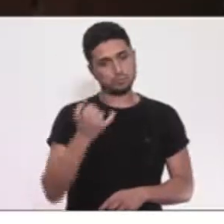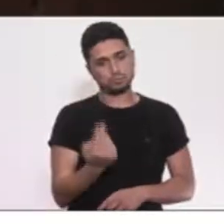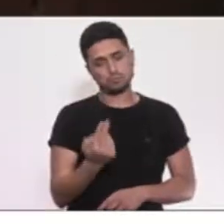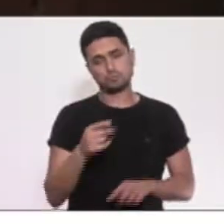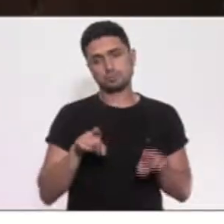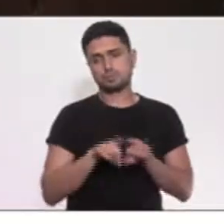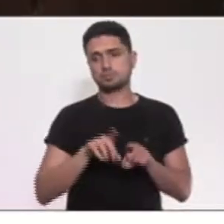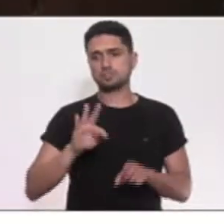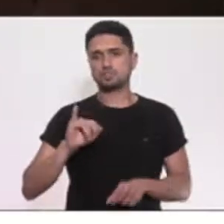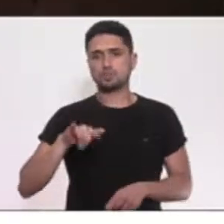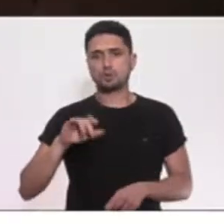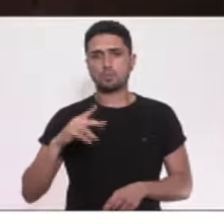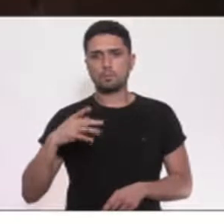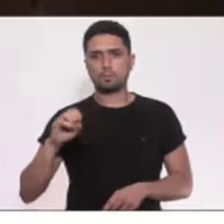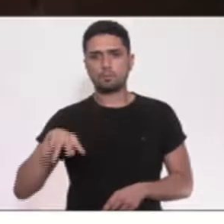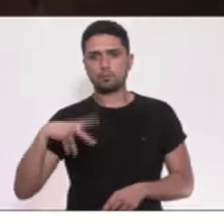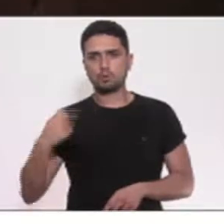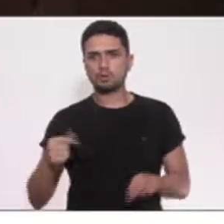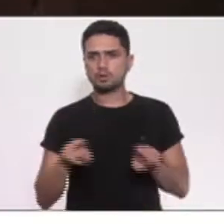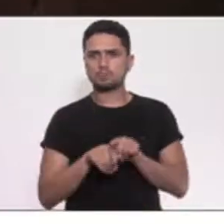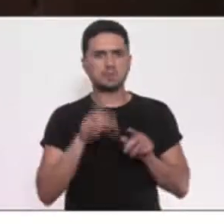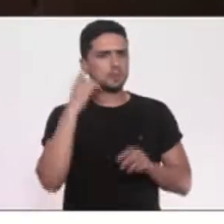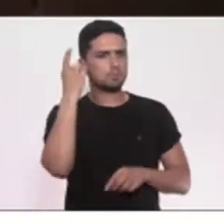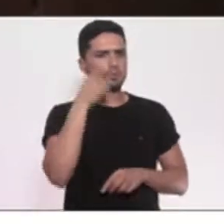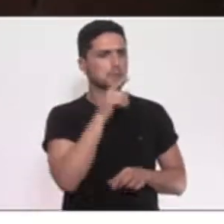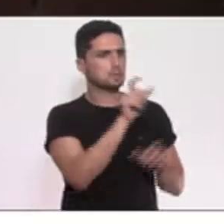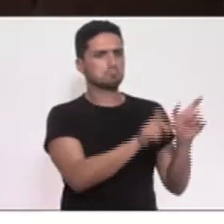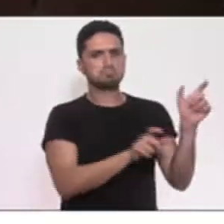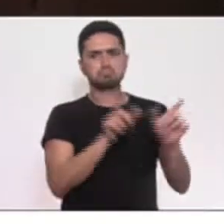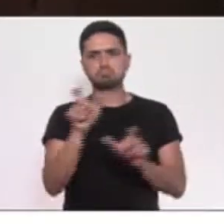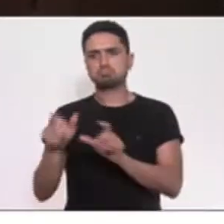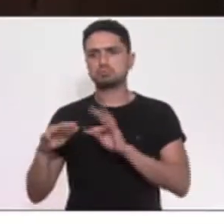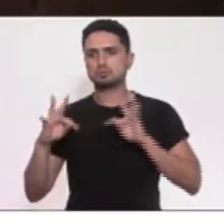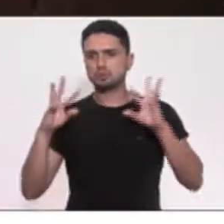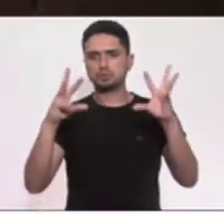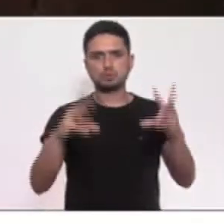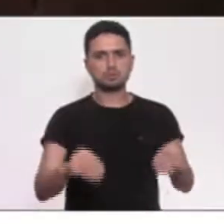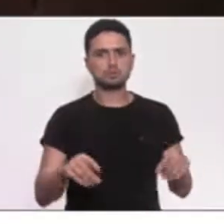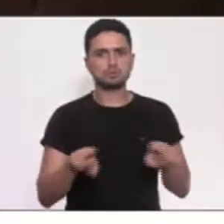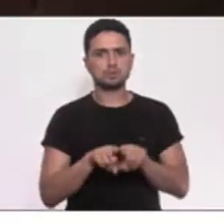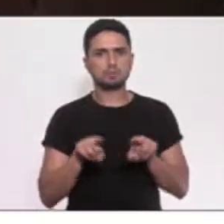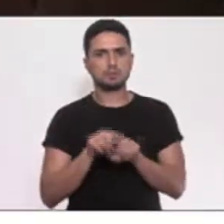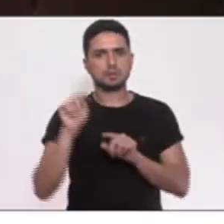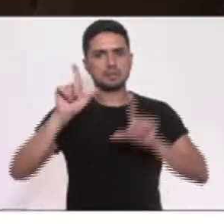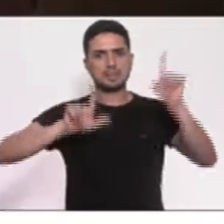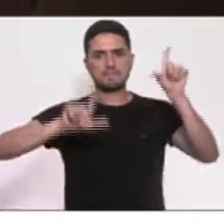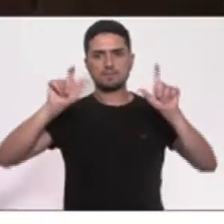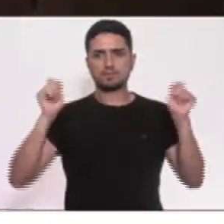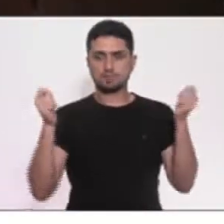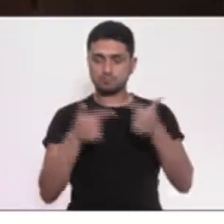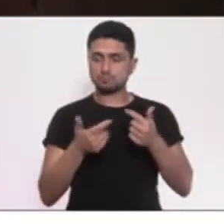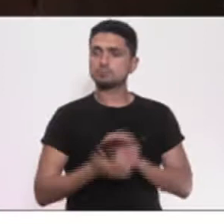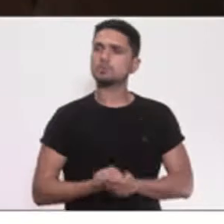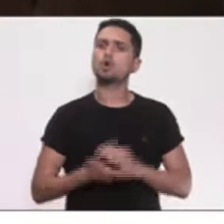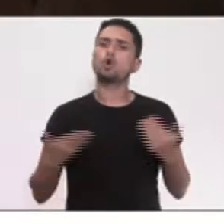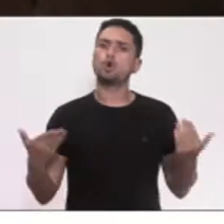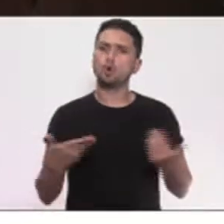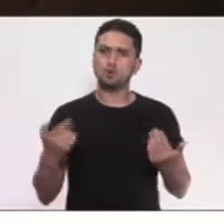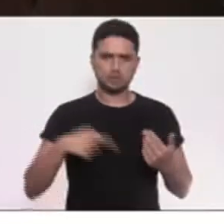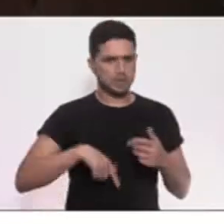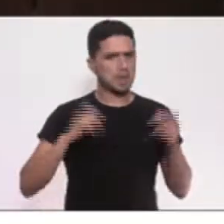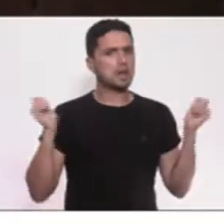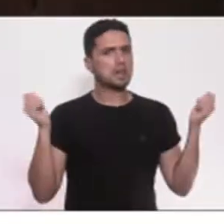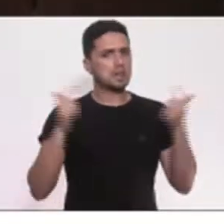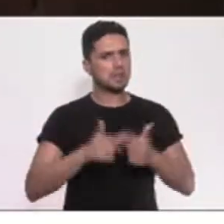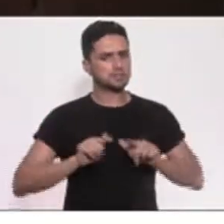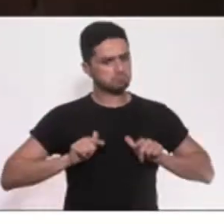telespectadores da TV Alerj. Senhor presidente, hoje essa casa deu um grande passo em prol da reedificação